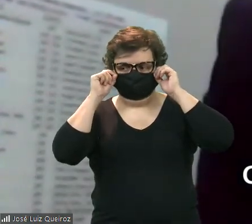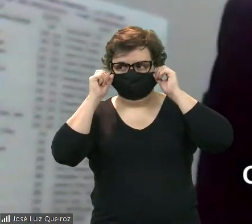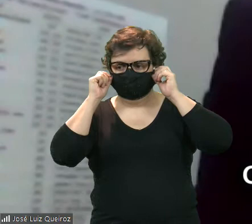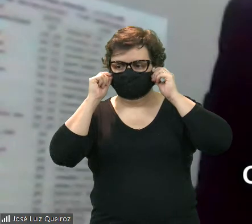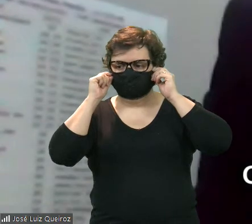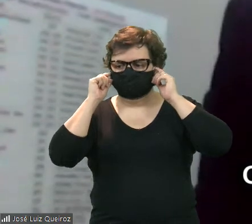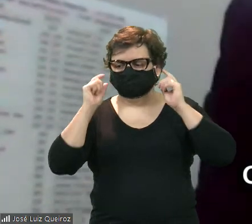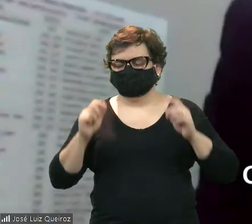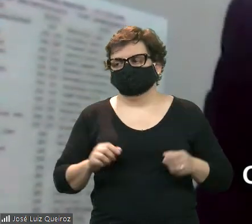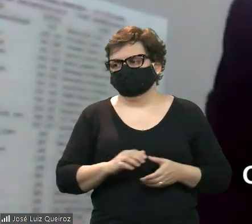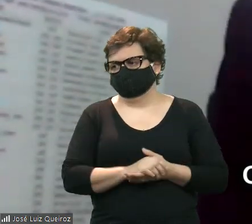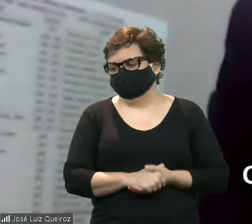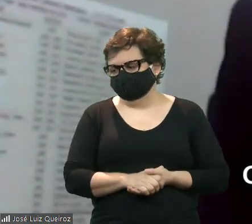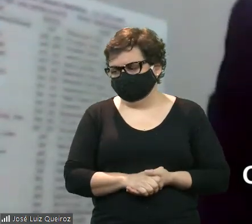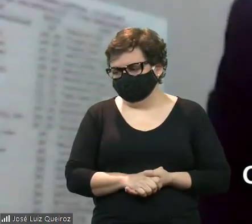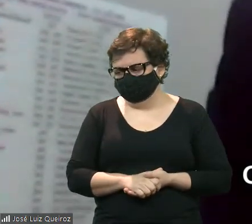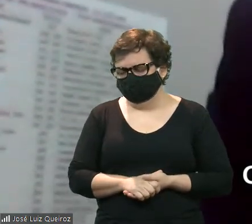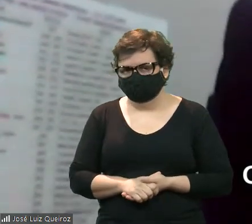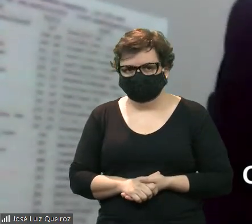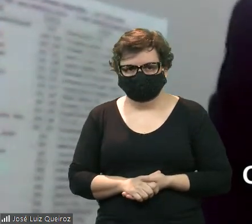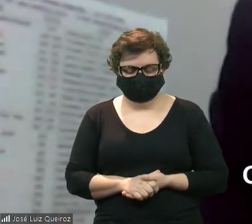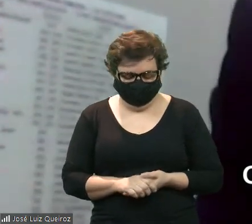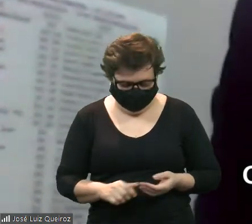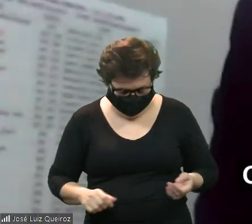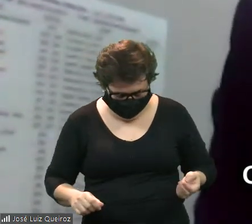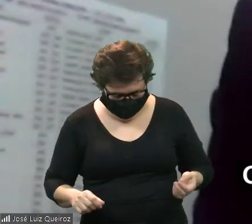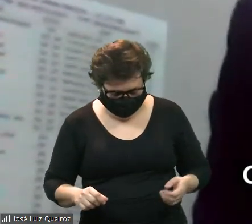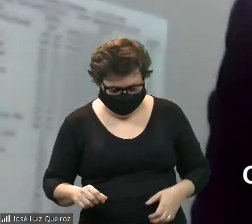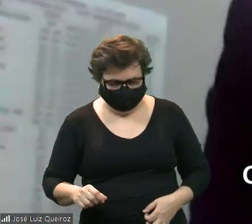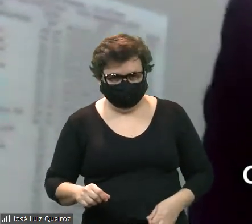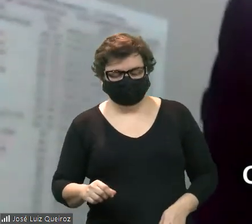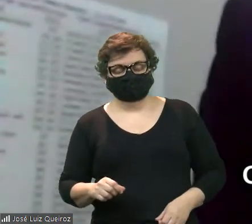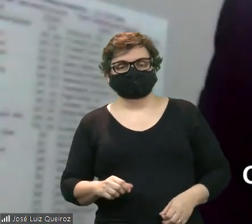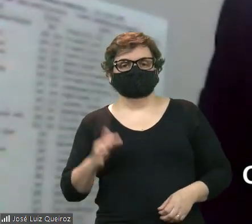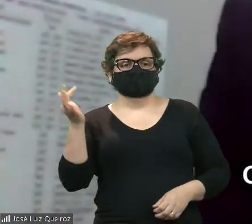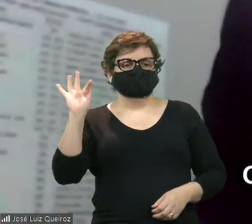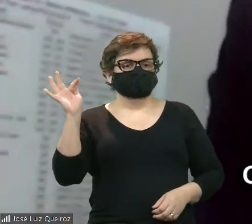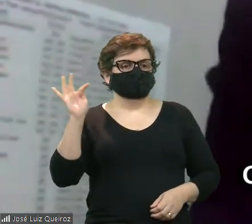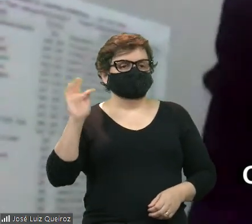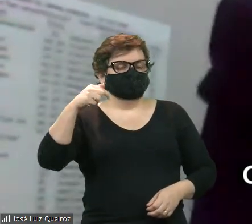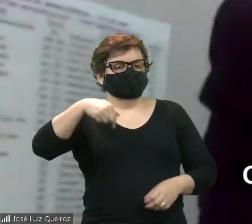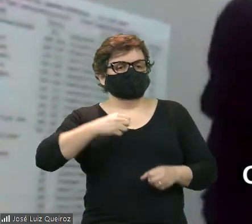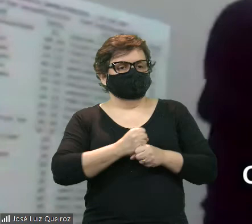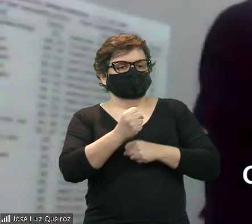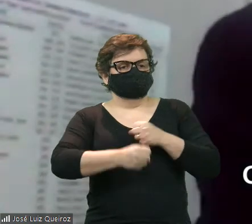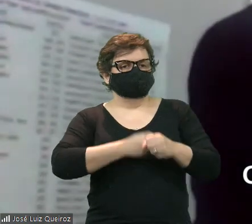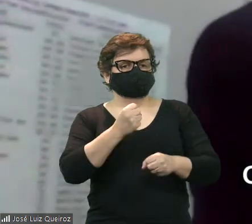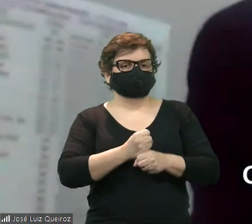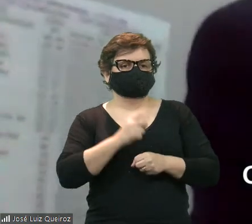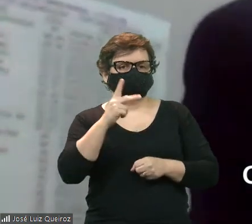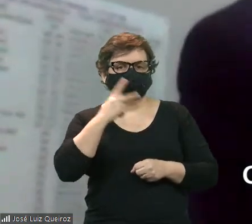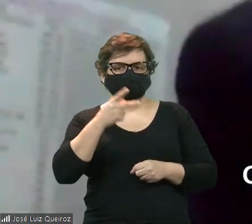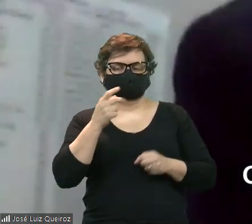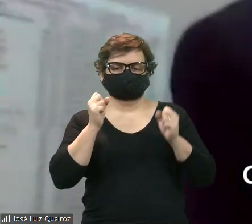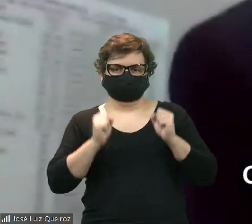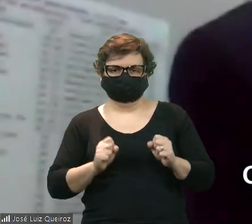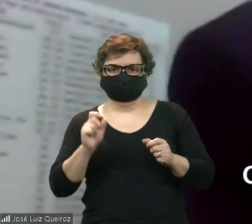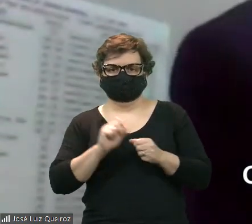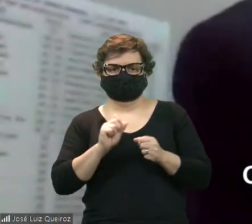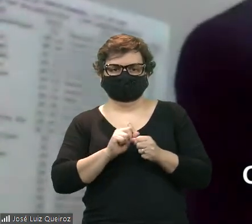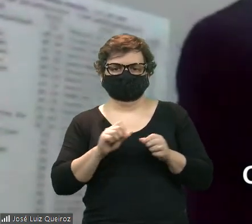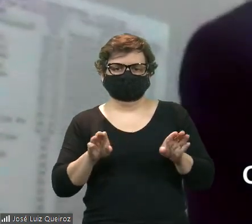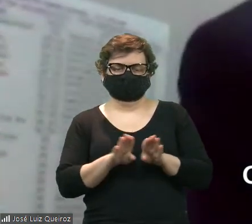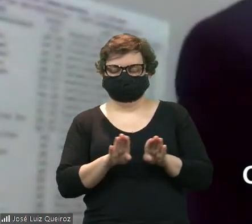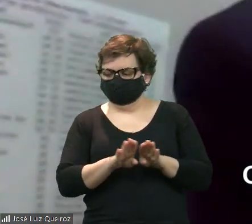da tribuna isso em fevereiro deste ano, falando que pode fazer também, de repente, se